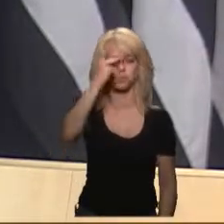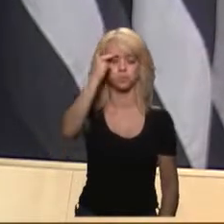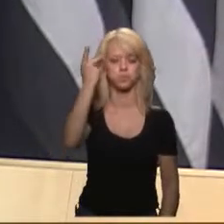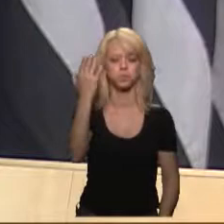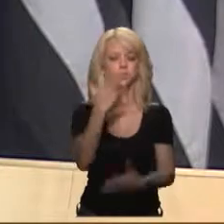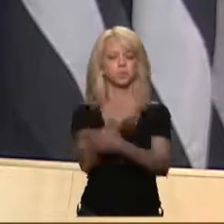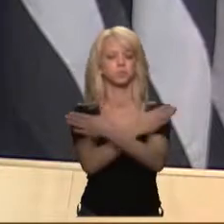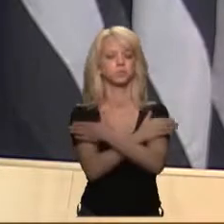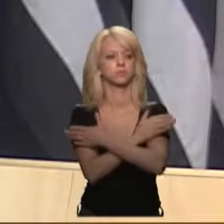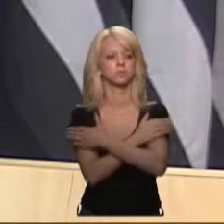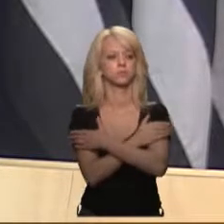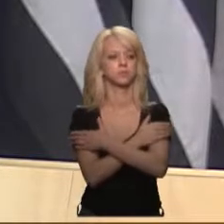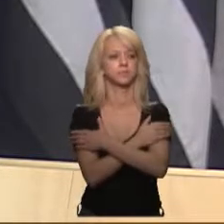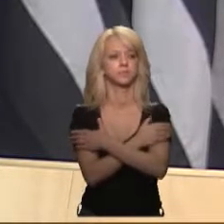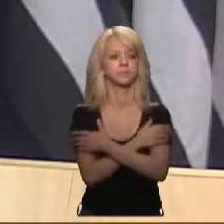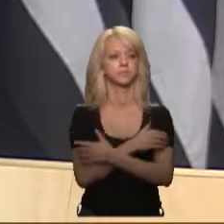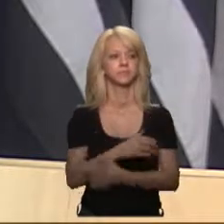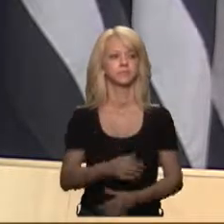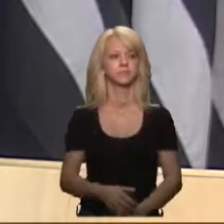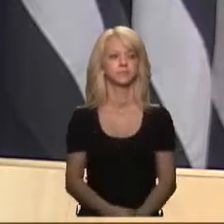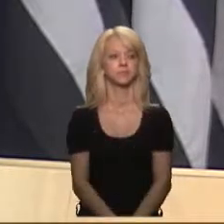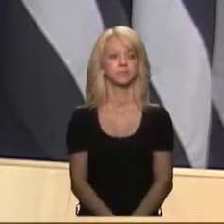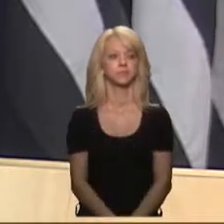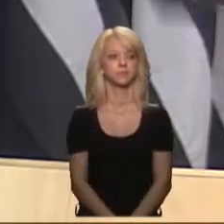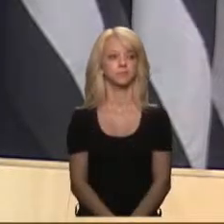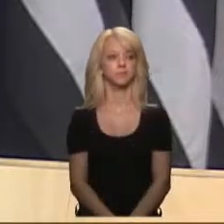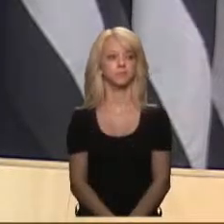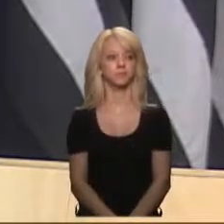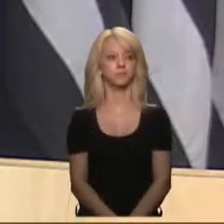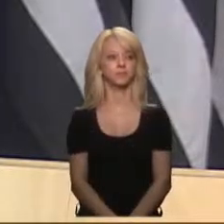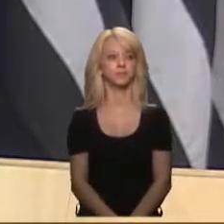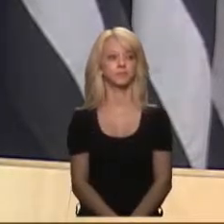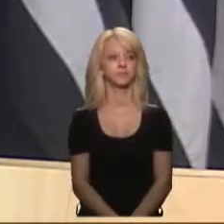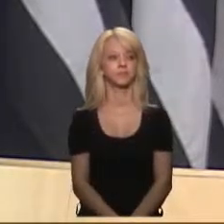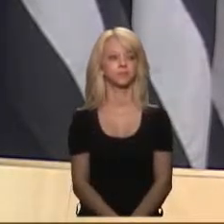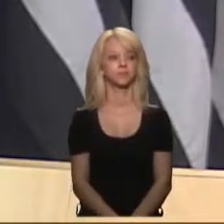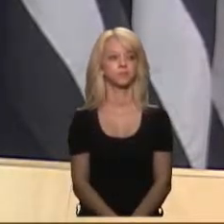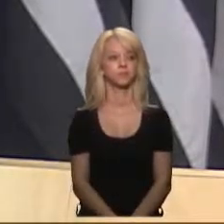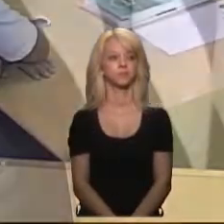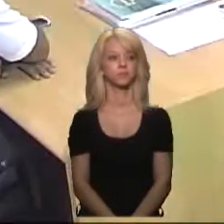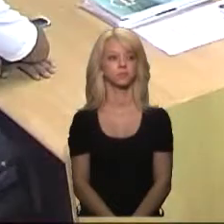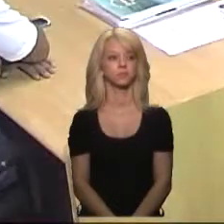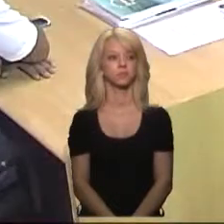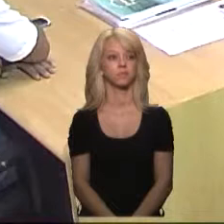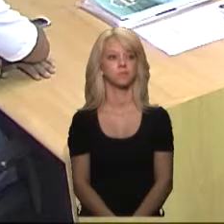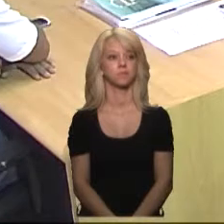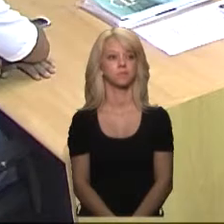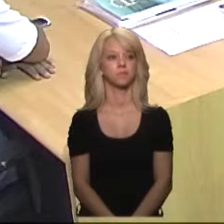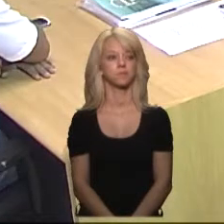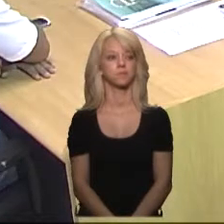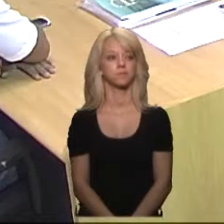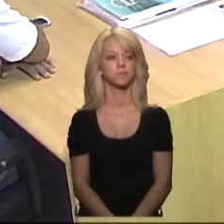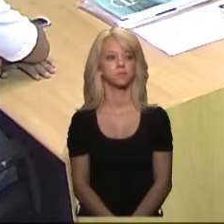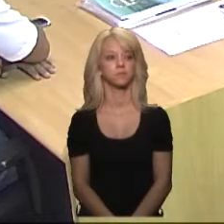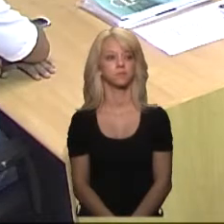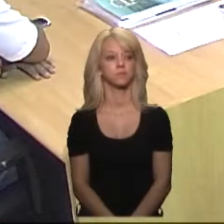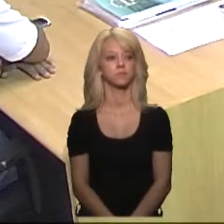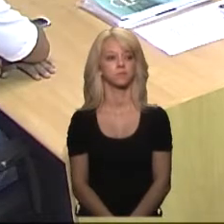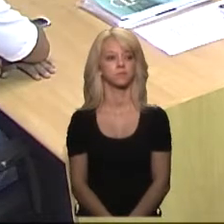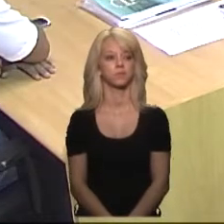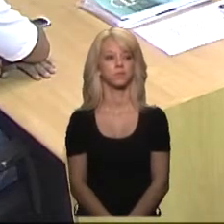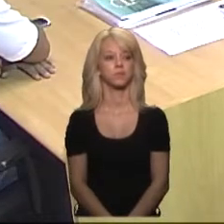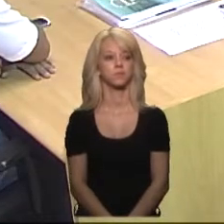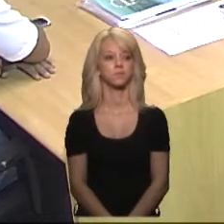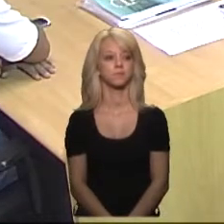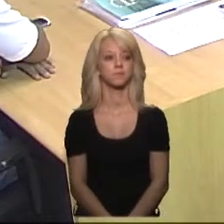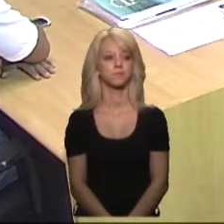E não é para vagabundo não. Mas não tem limite, mas não tem limite. Eu te dou a parte. Isso todo mundo. Isso todo mundo que é desempregado. Por